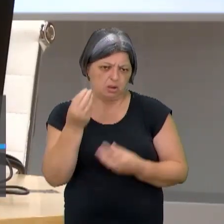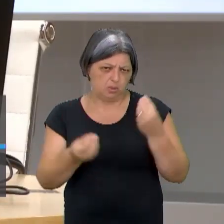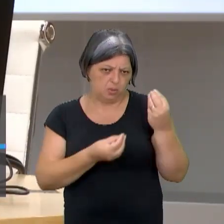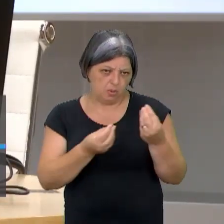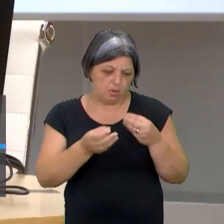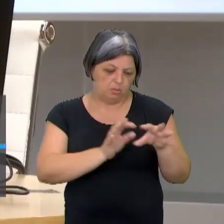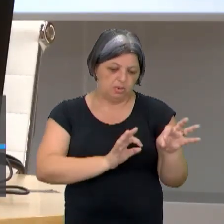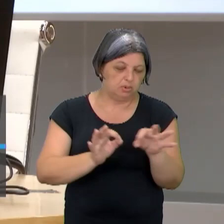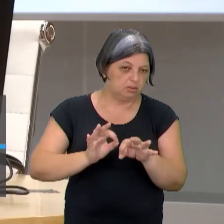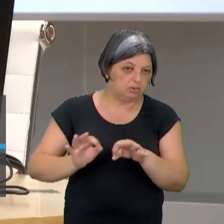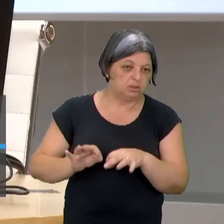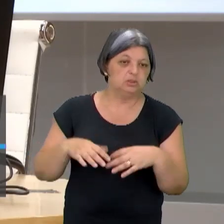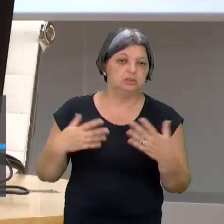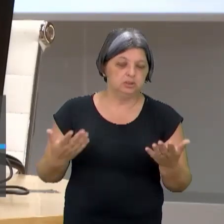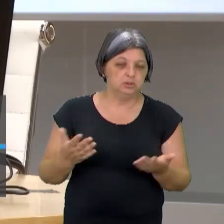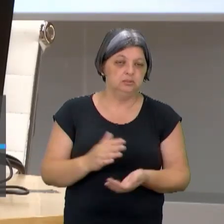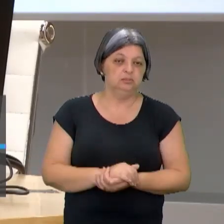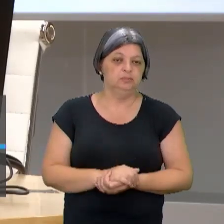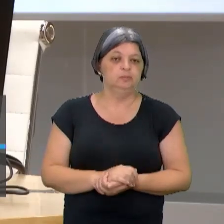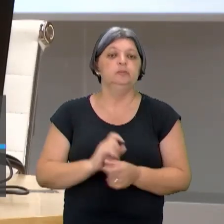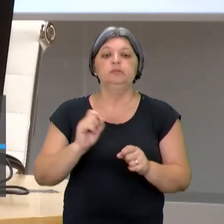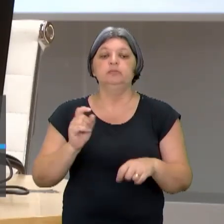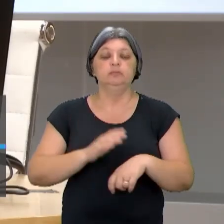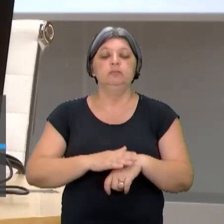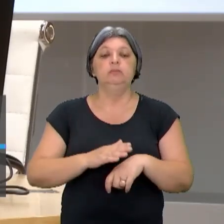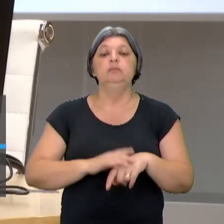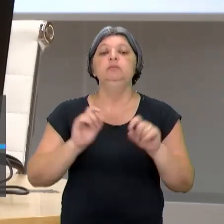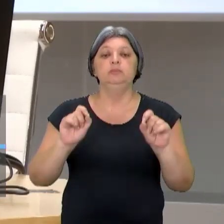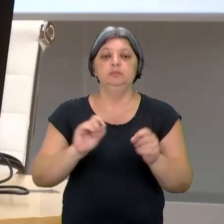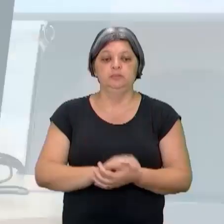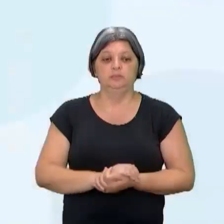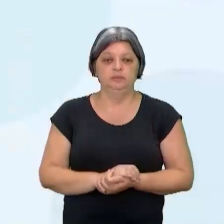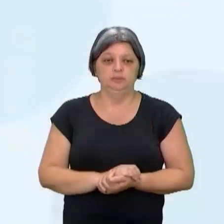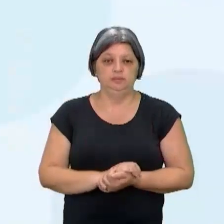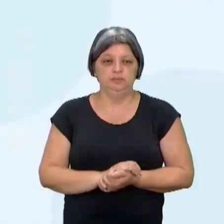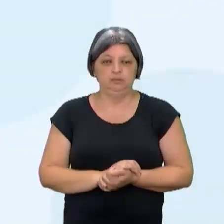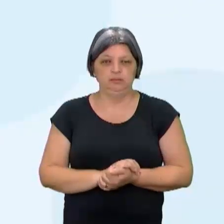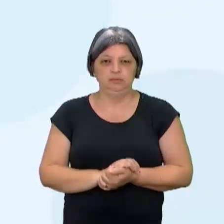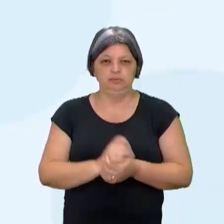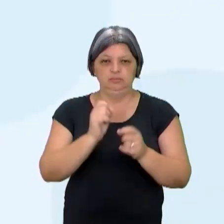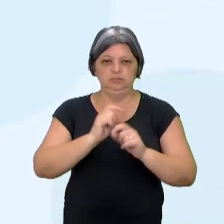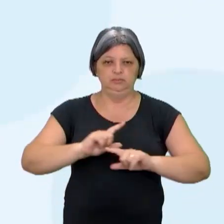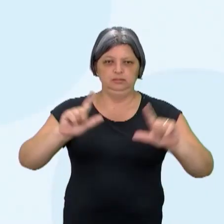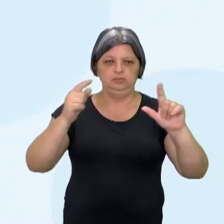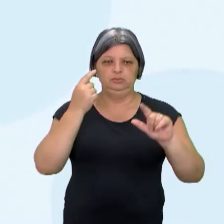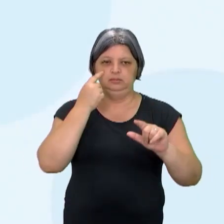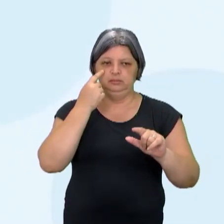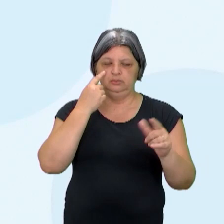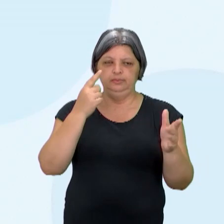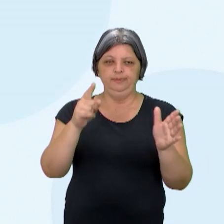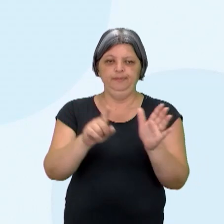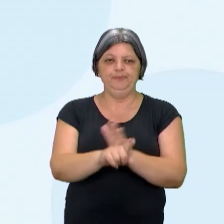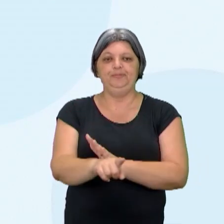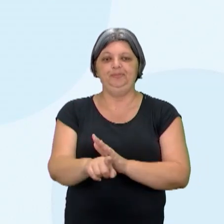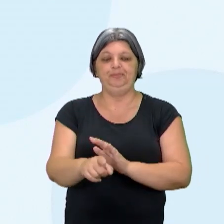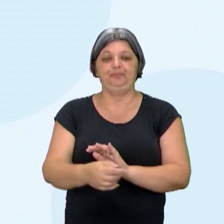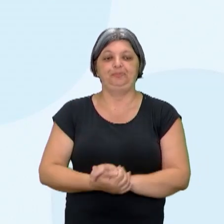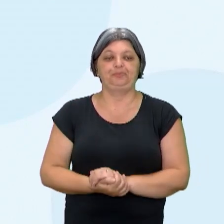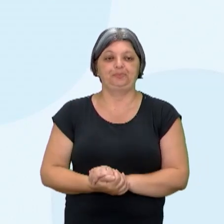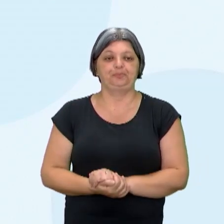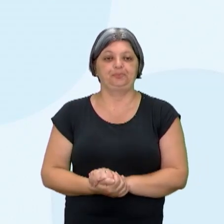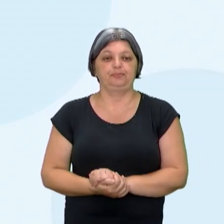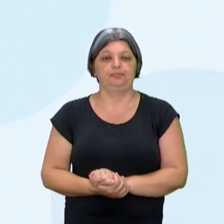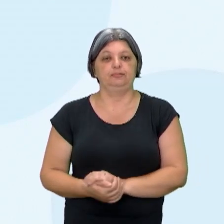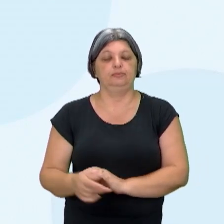alinhamento que pode ocorrer nesse sentido, que alinhamento que a gente faz, tá? Então, na tela, produção, a perguntinha. Para